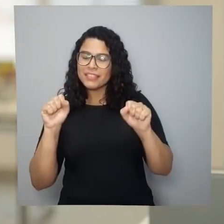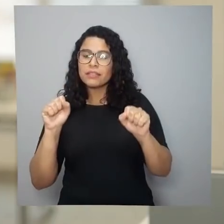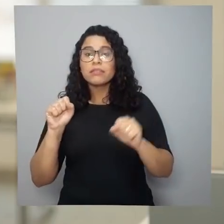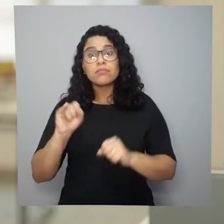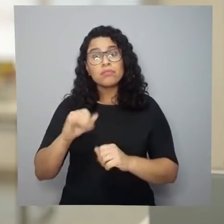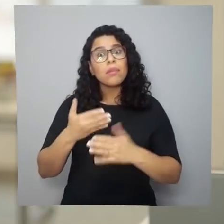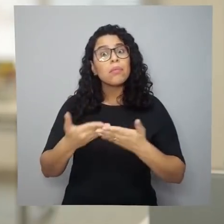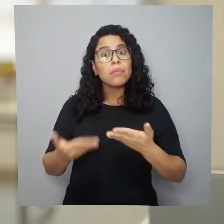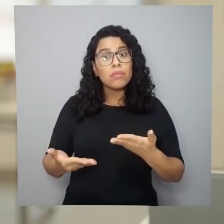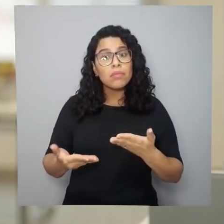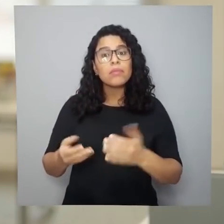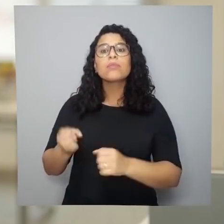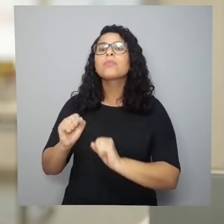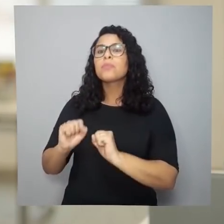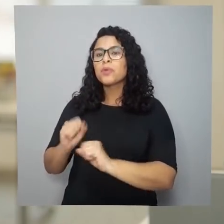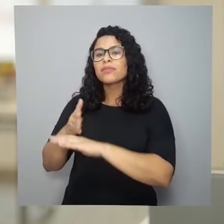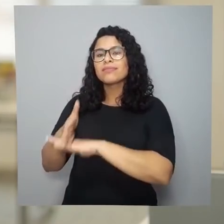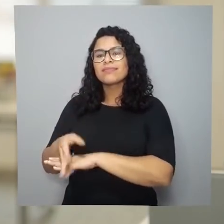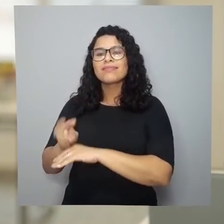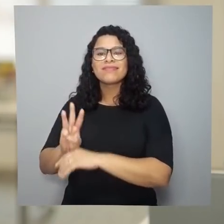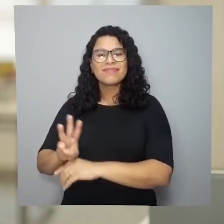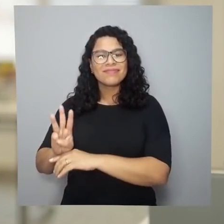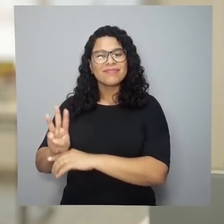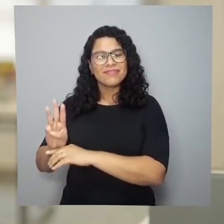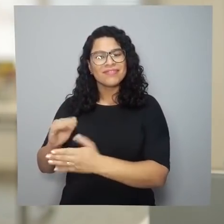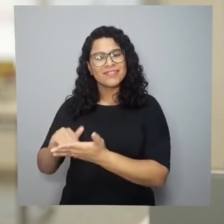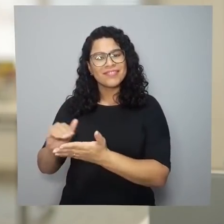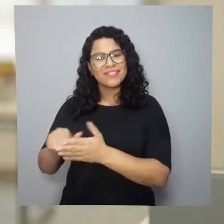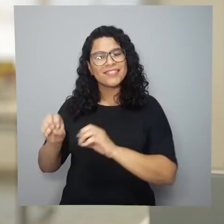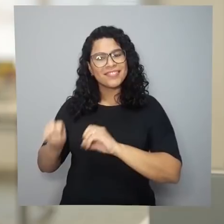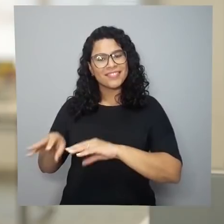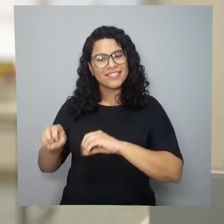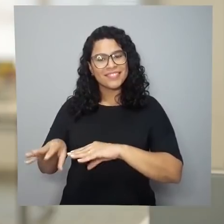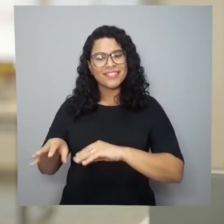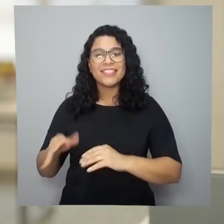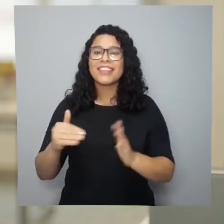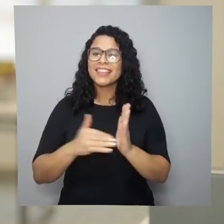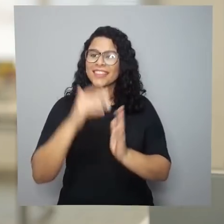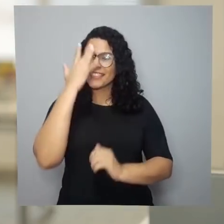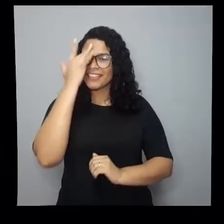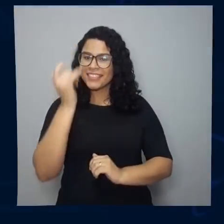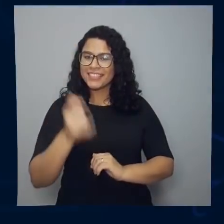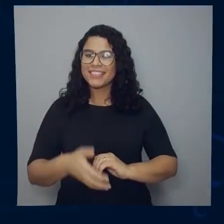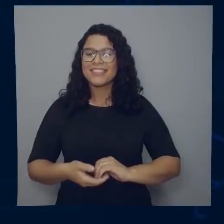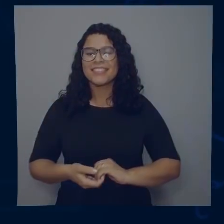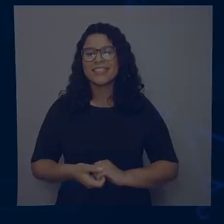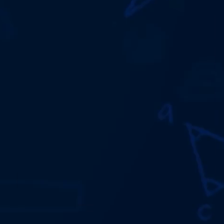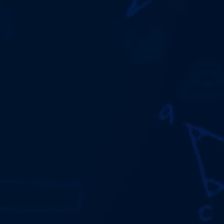você perdeu alguma coisa, é só acessar o portal da educação. Até amanhã!